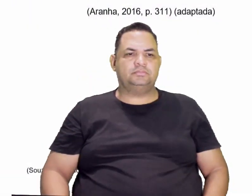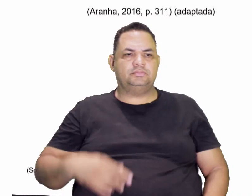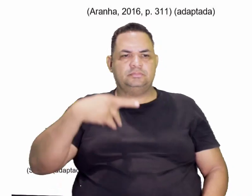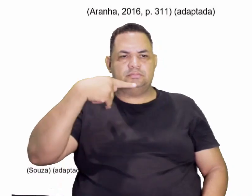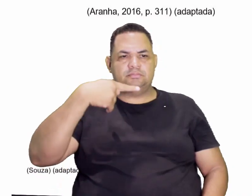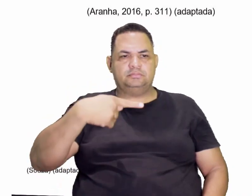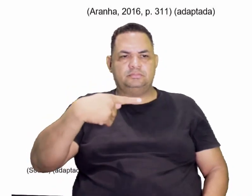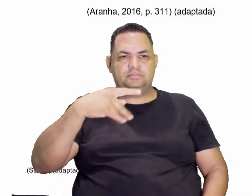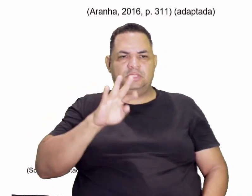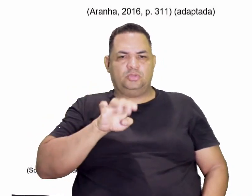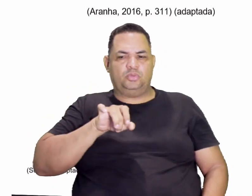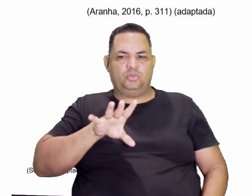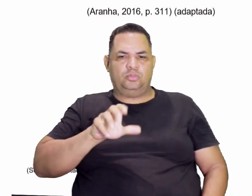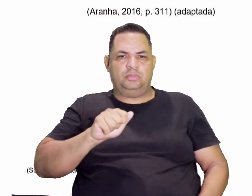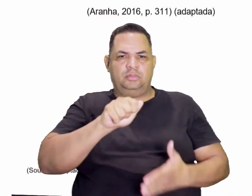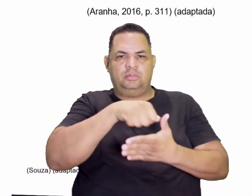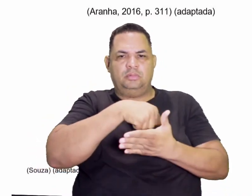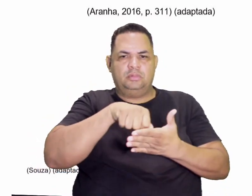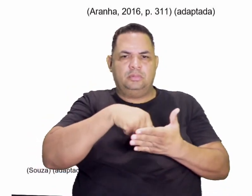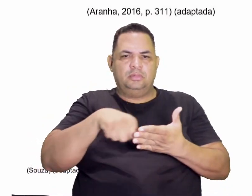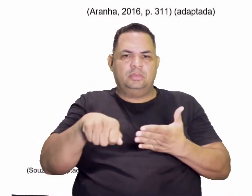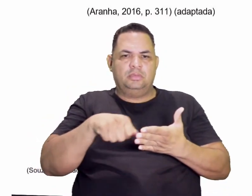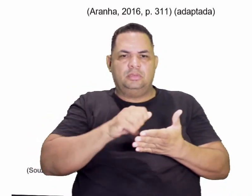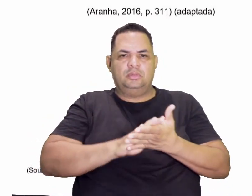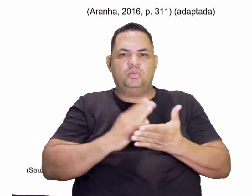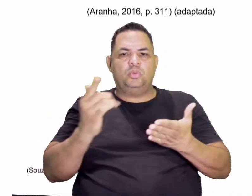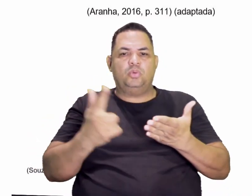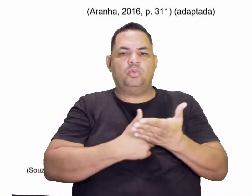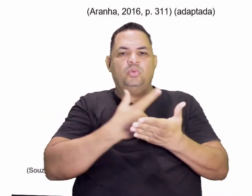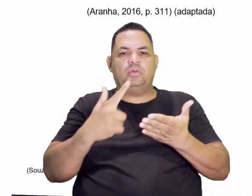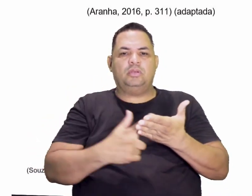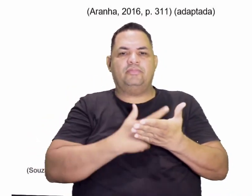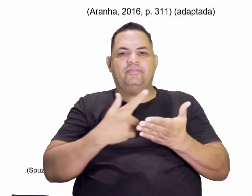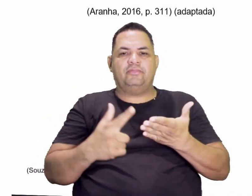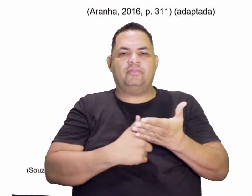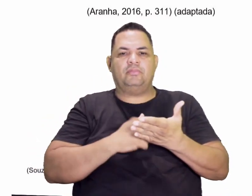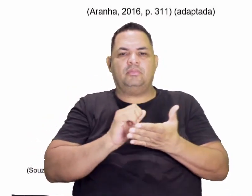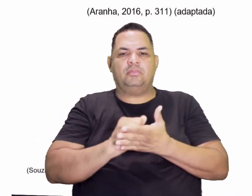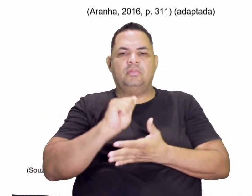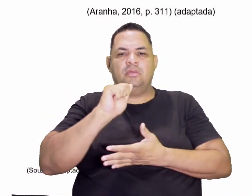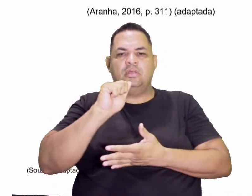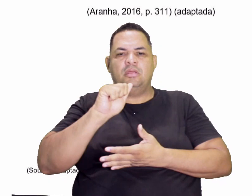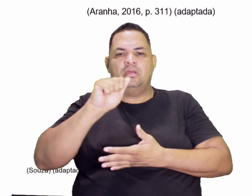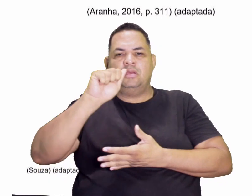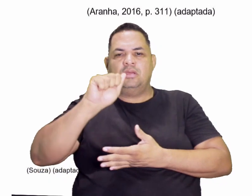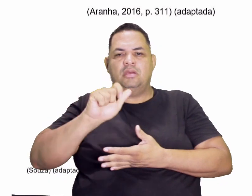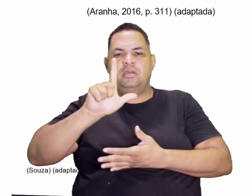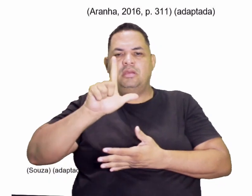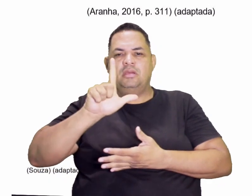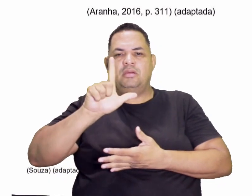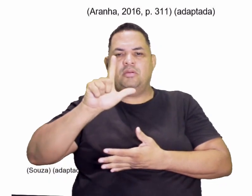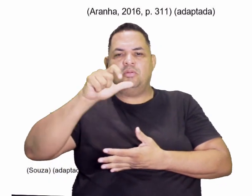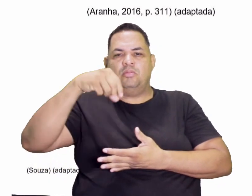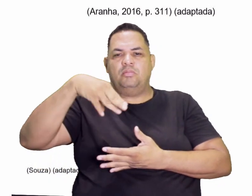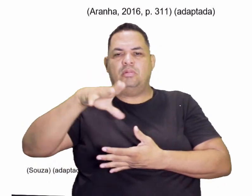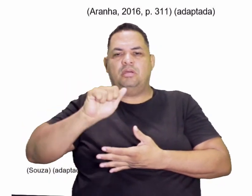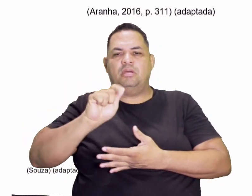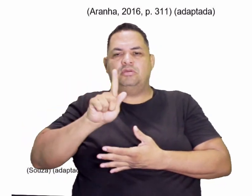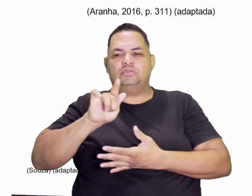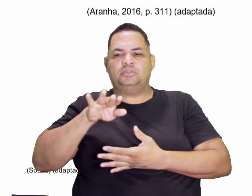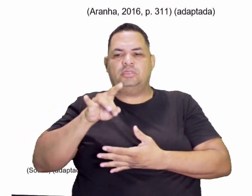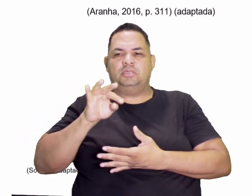Ptolomeu escreveu a obra Almagesto, né, que representou o mais importante referencial de astronomia